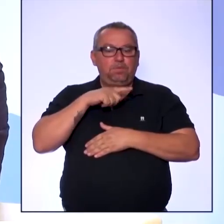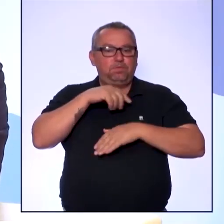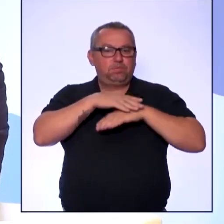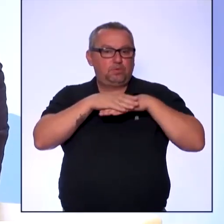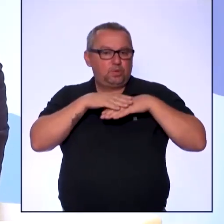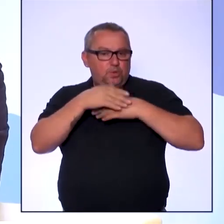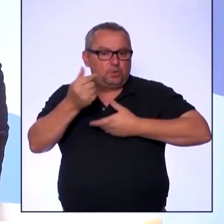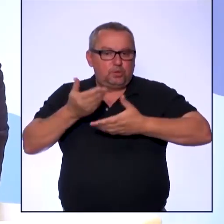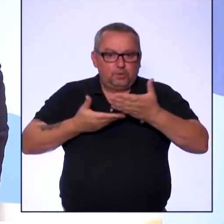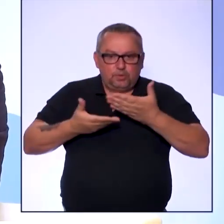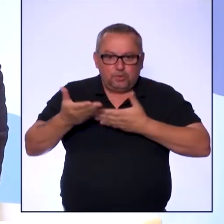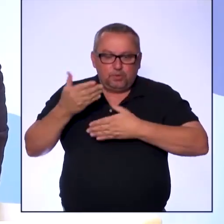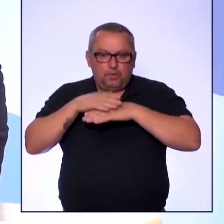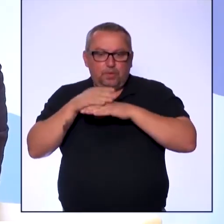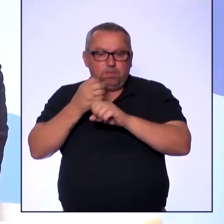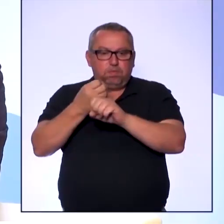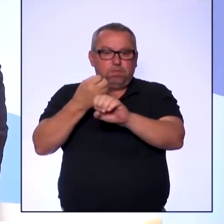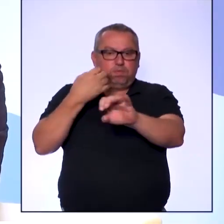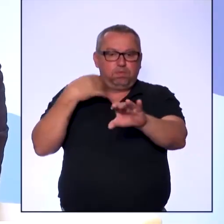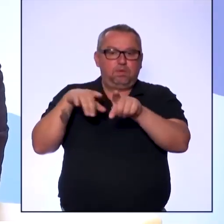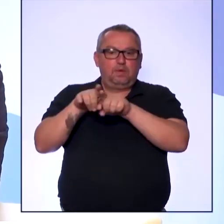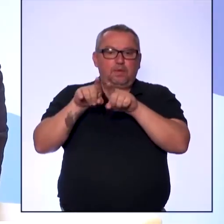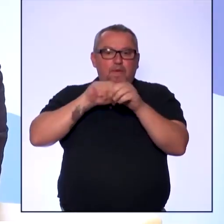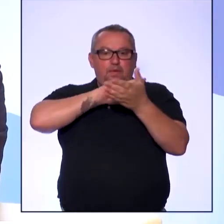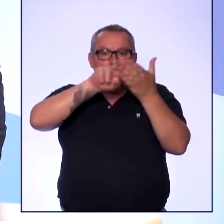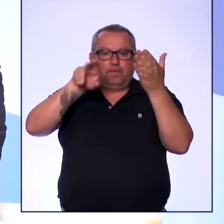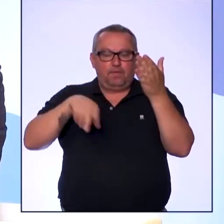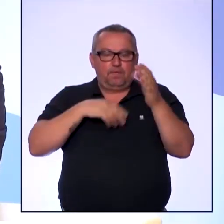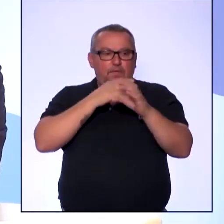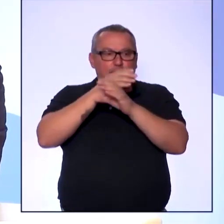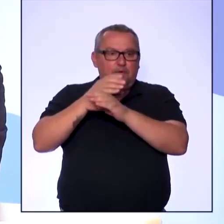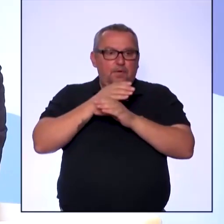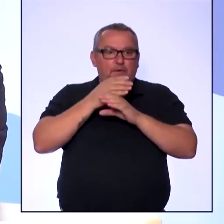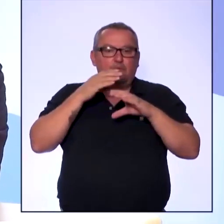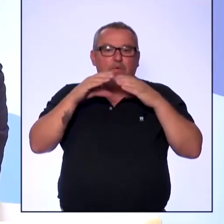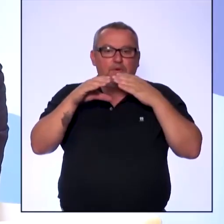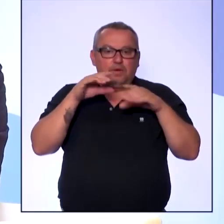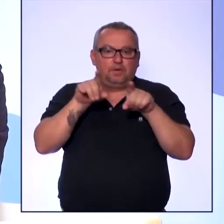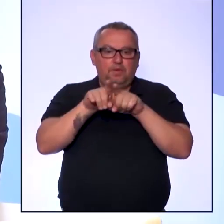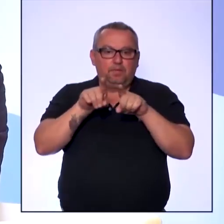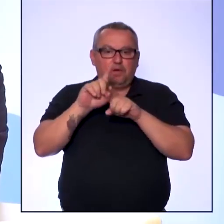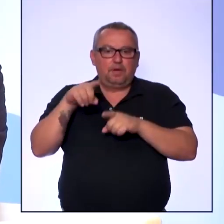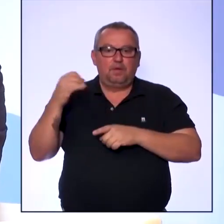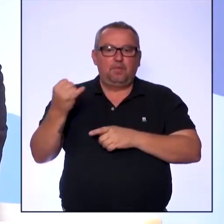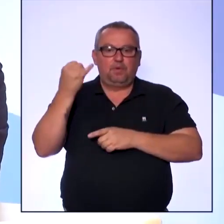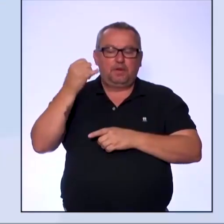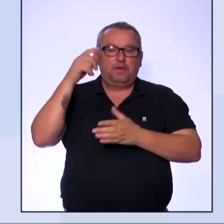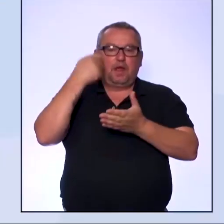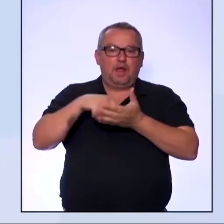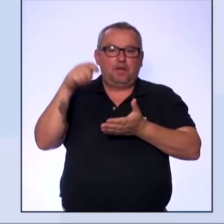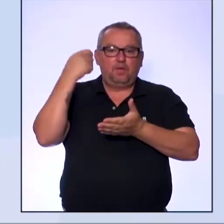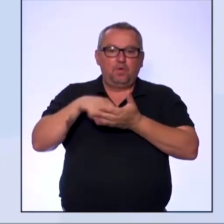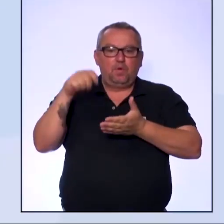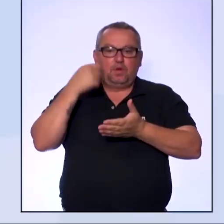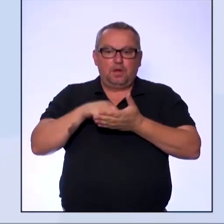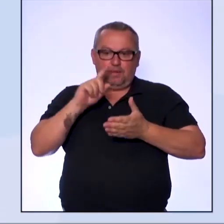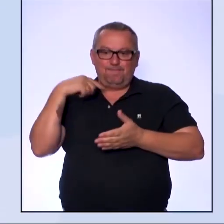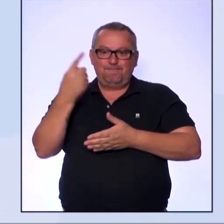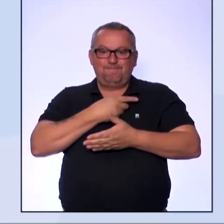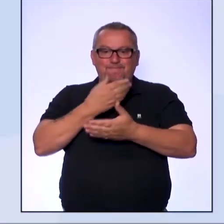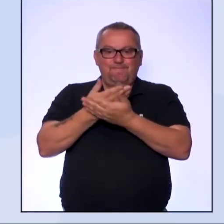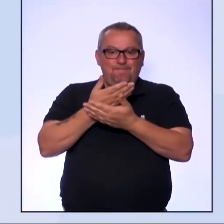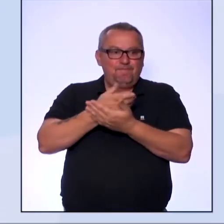com vocês à distância, né, por diferentes canais de comunicação, e é importante anotar. Então, a nossa aula é do